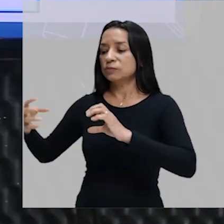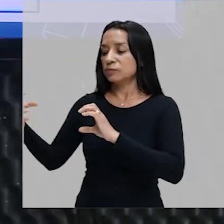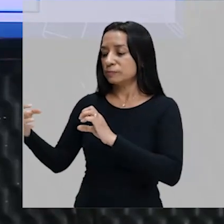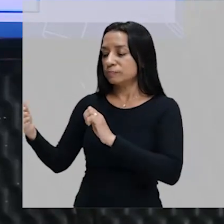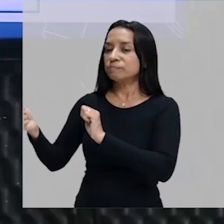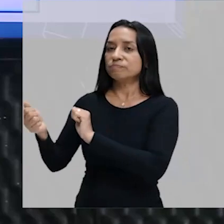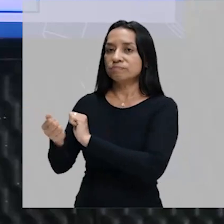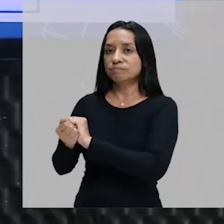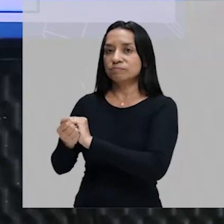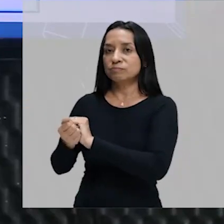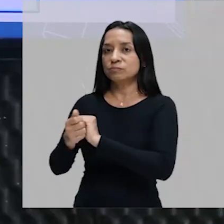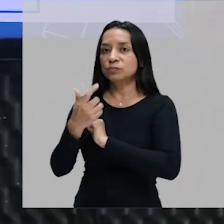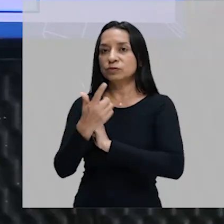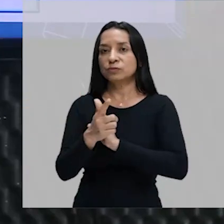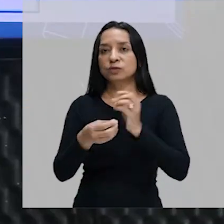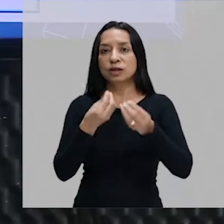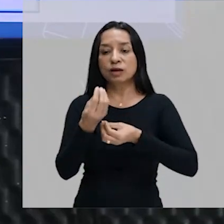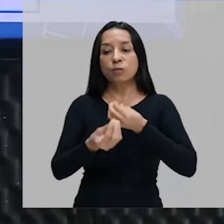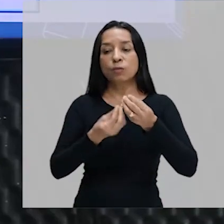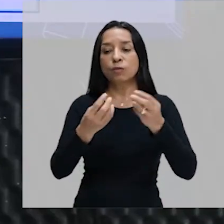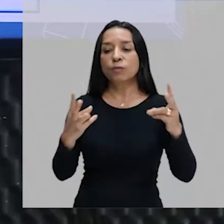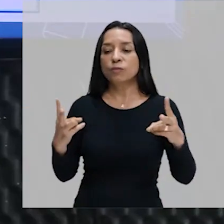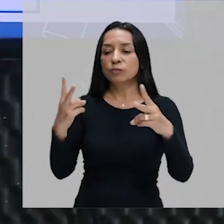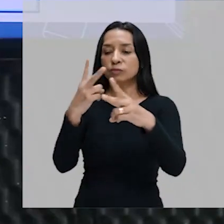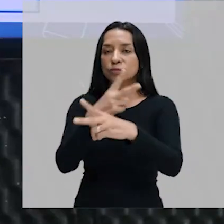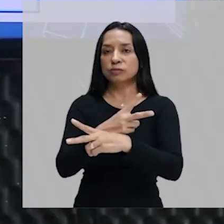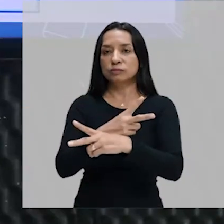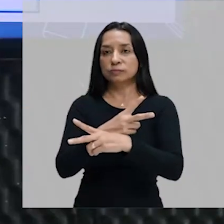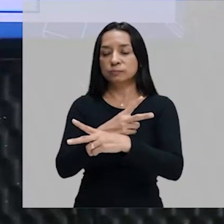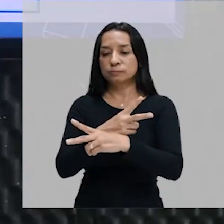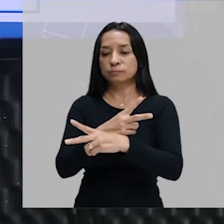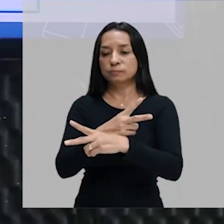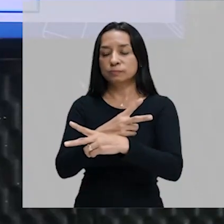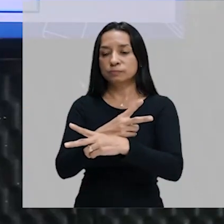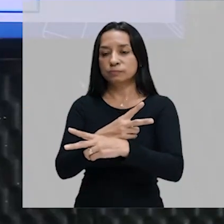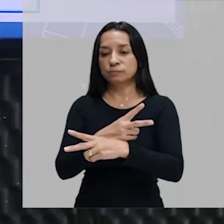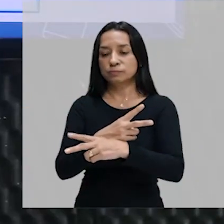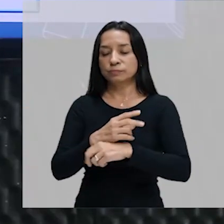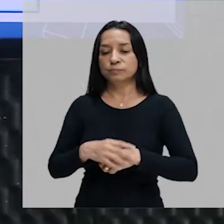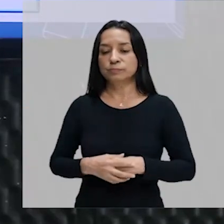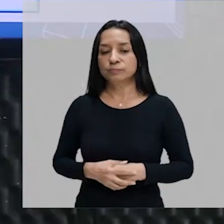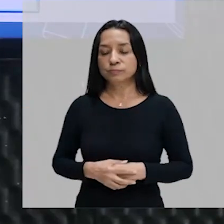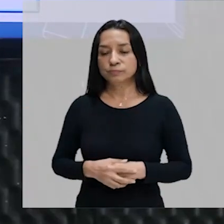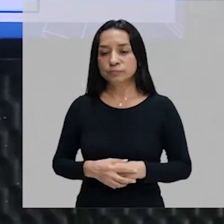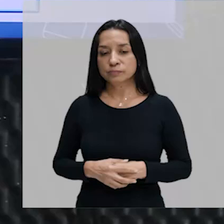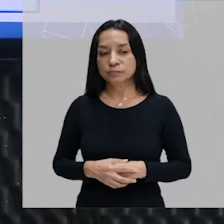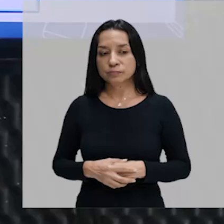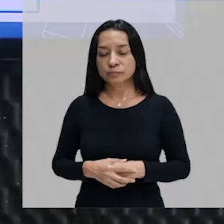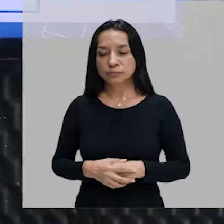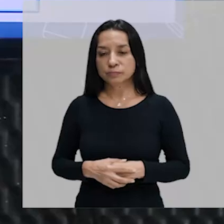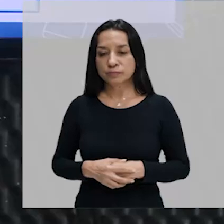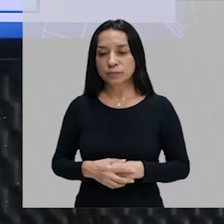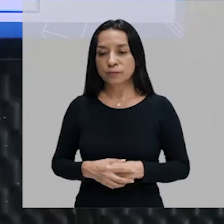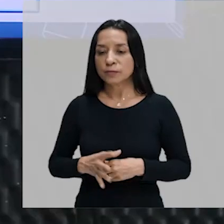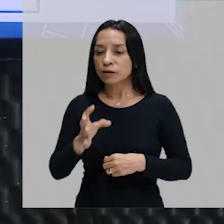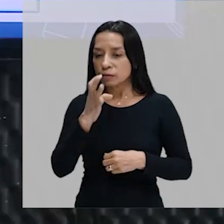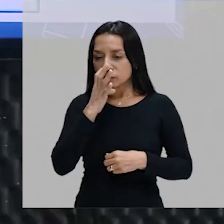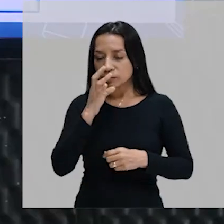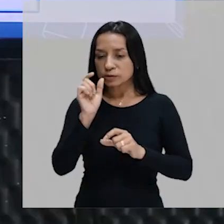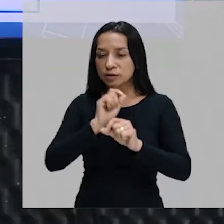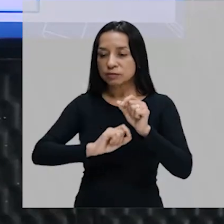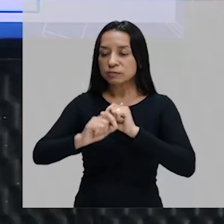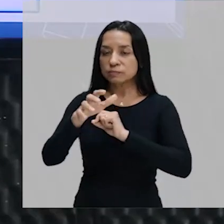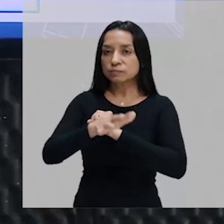entre eles. Eles não vão ter capacidade de trocar material genético com os indivíduos do outro grupo, tá? Observa que